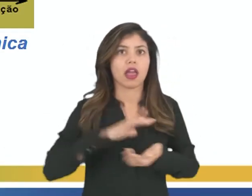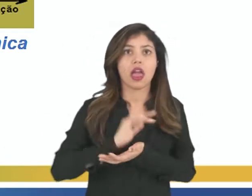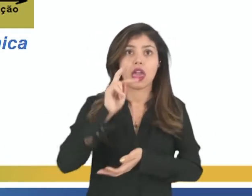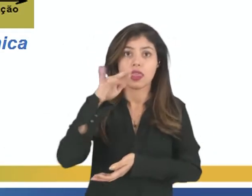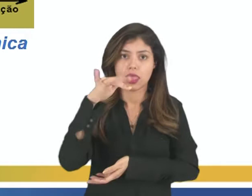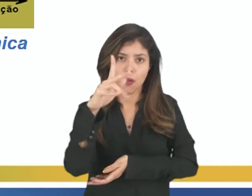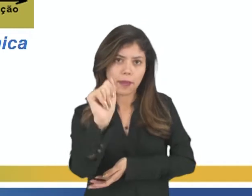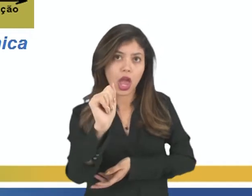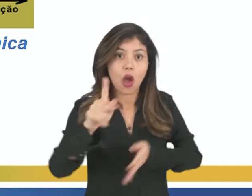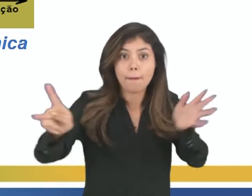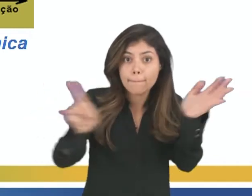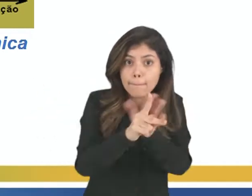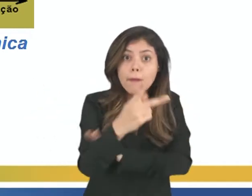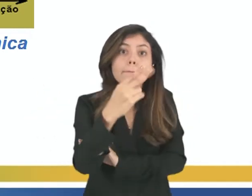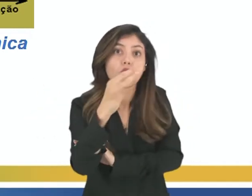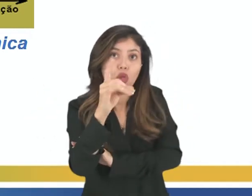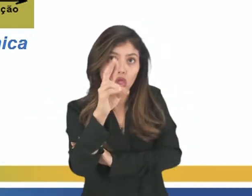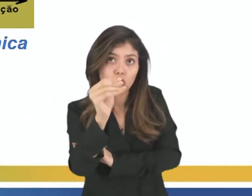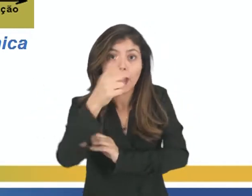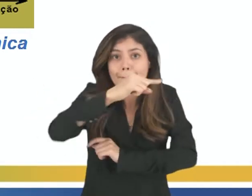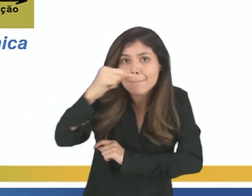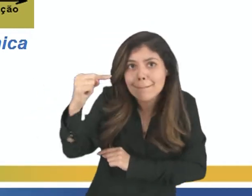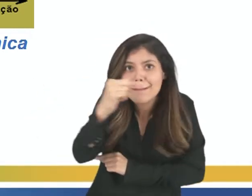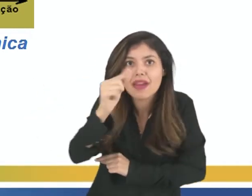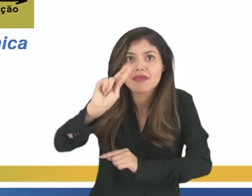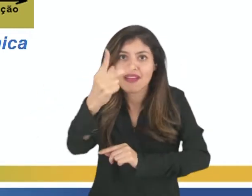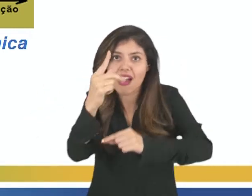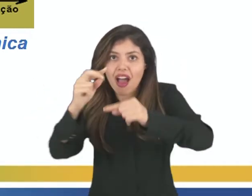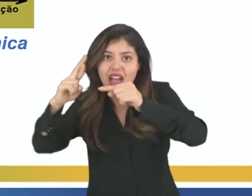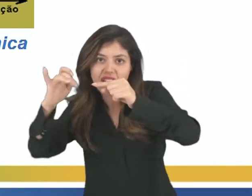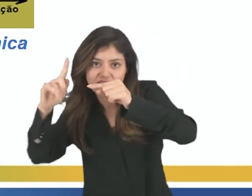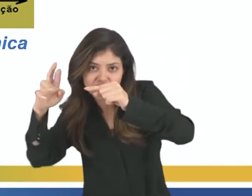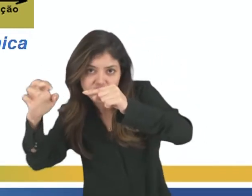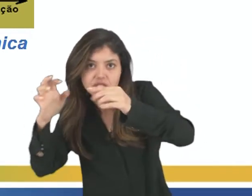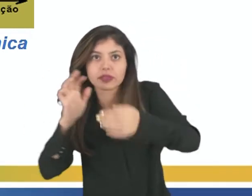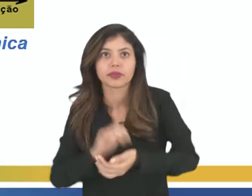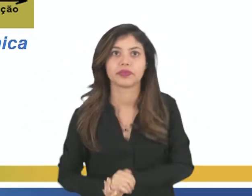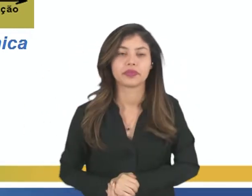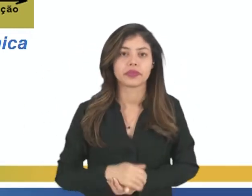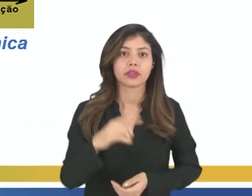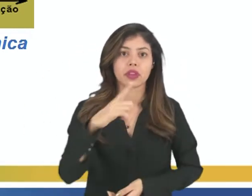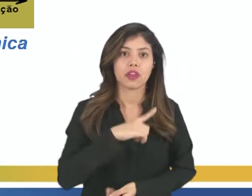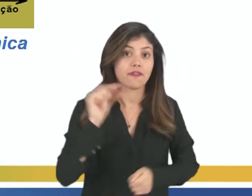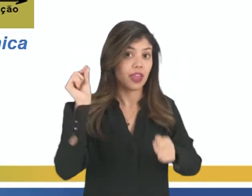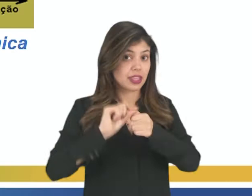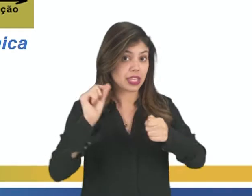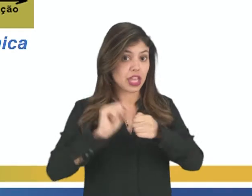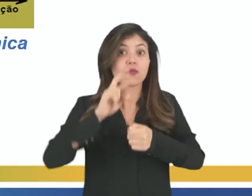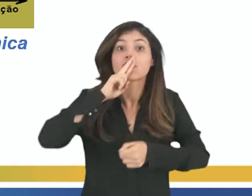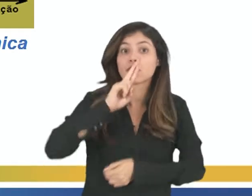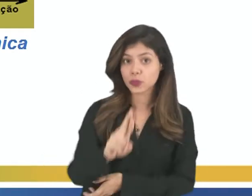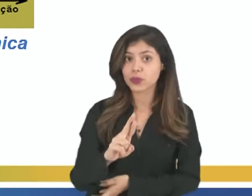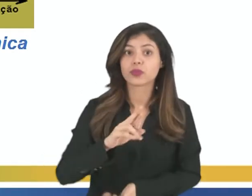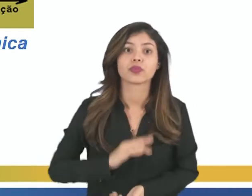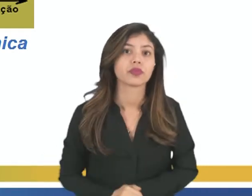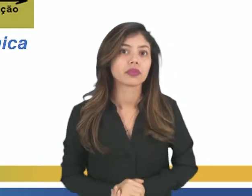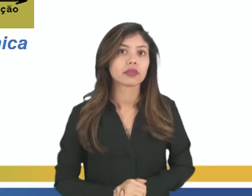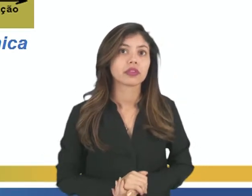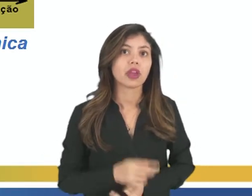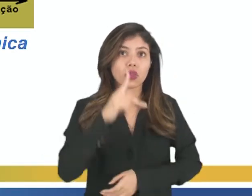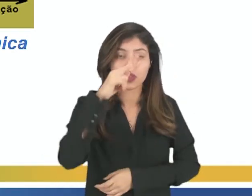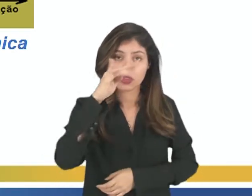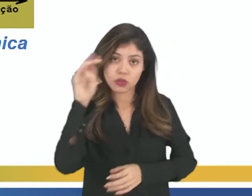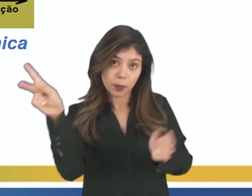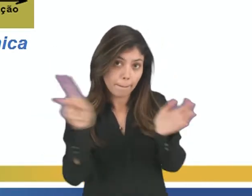entalpia dos produtos menos a entalpia dos reagentes. E aí, quando nós fazermos esse cálculo de entalpia dos